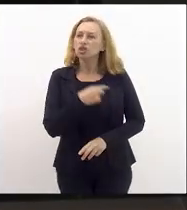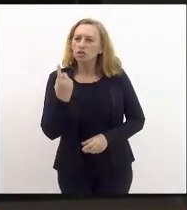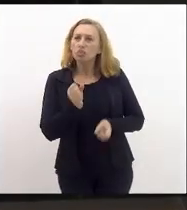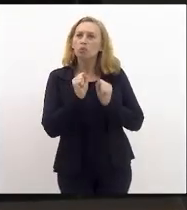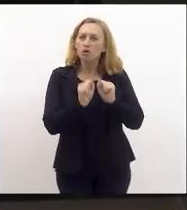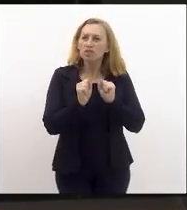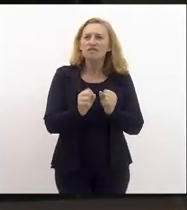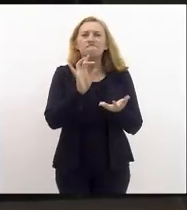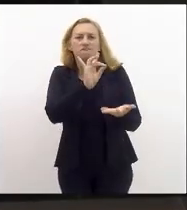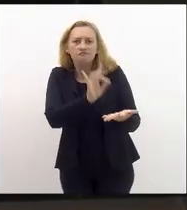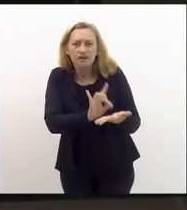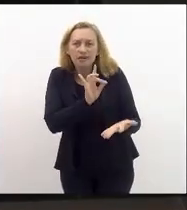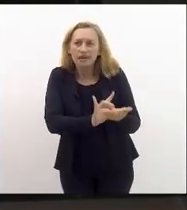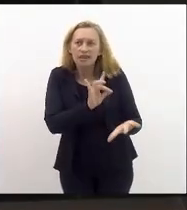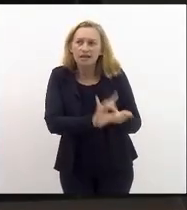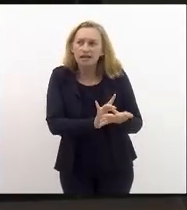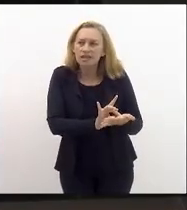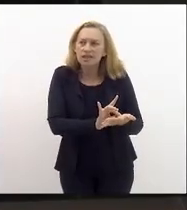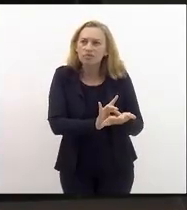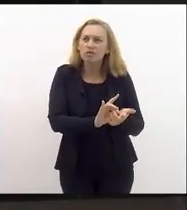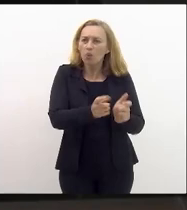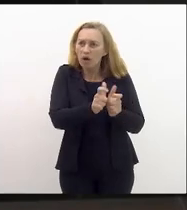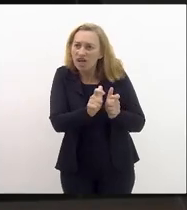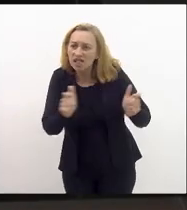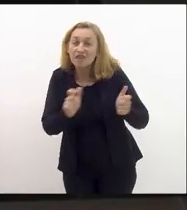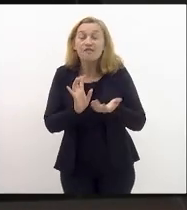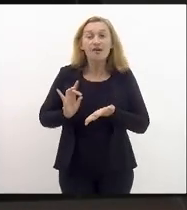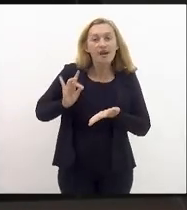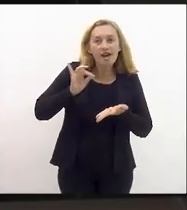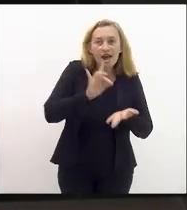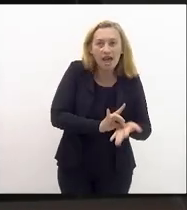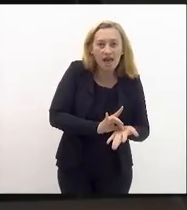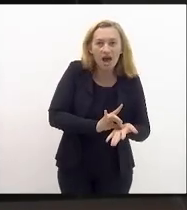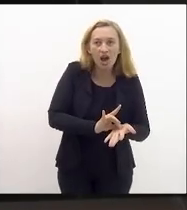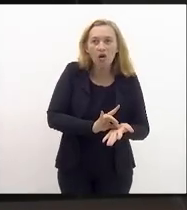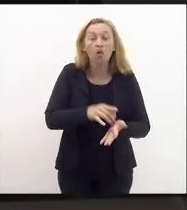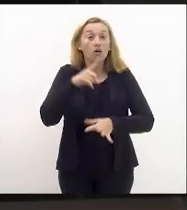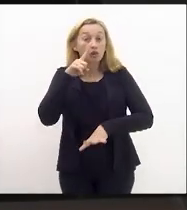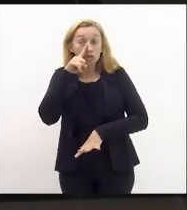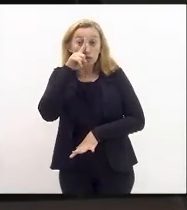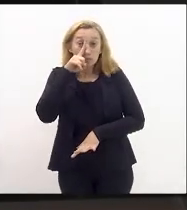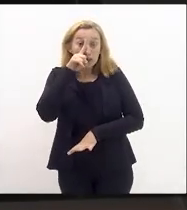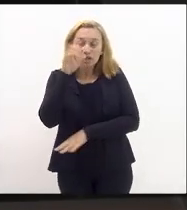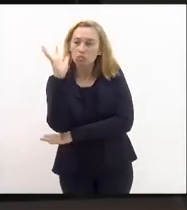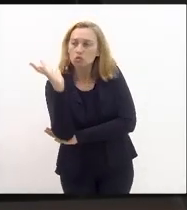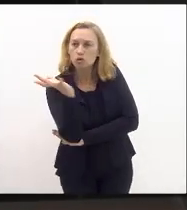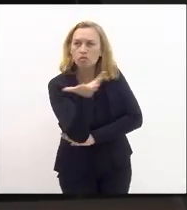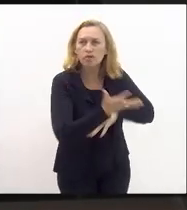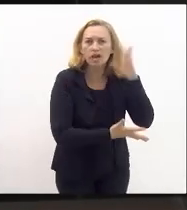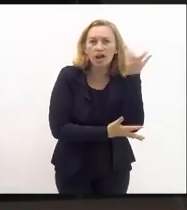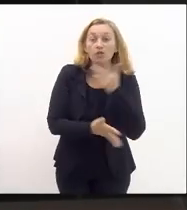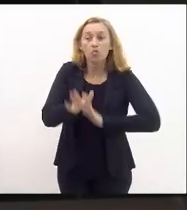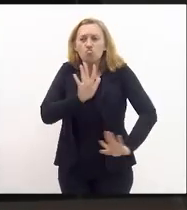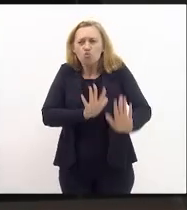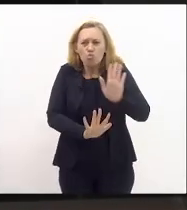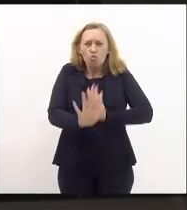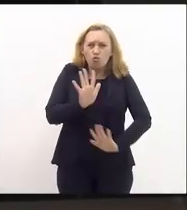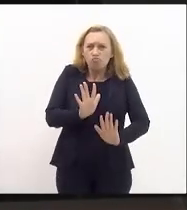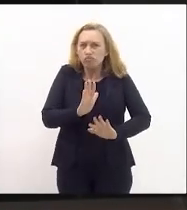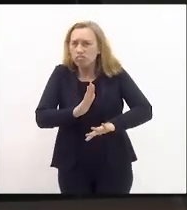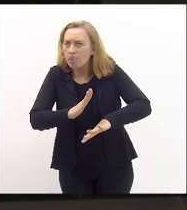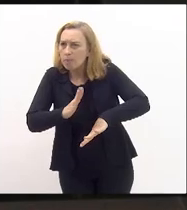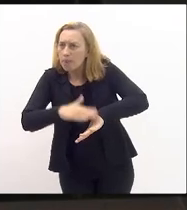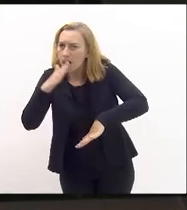possa verdadeiramente dar uma dimensão real aos riscos ambientais e ter um cuidado maior